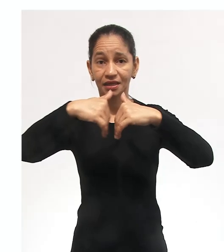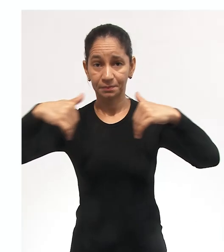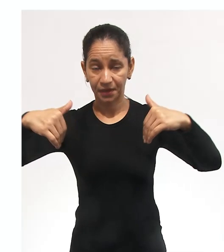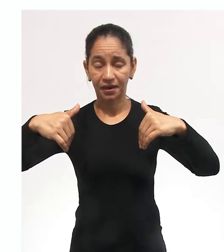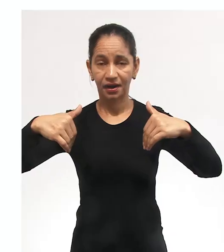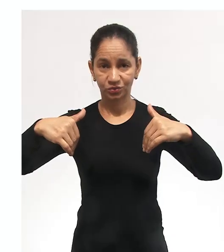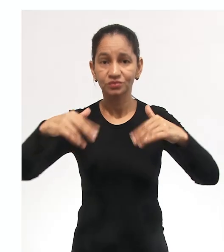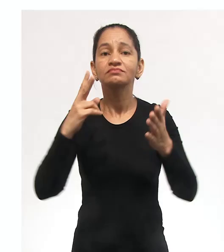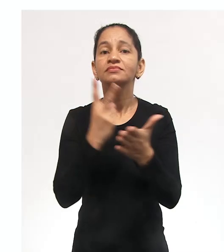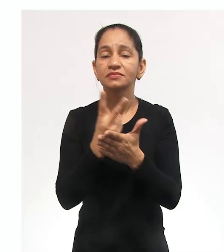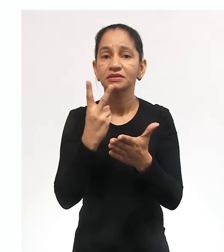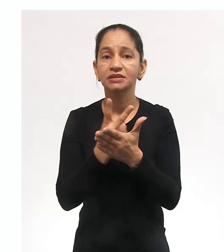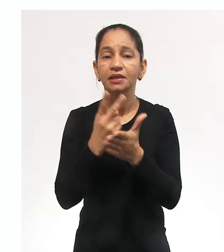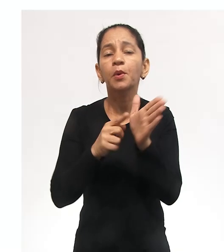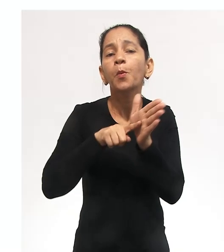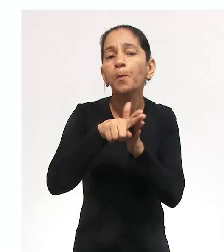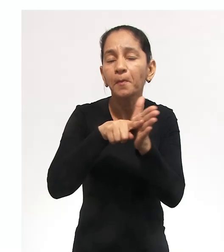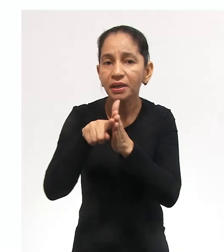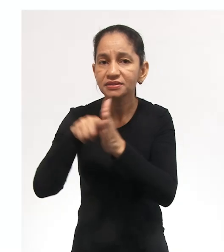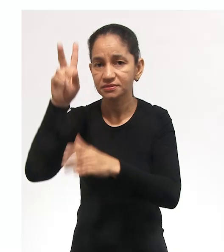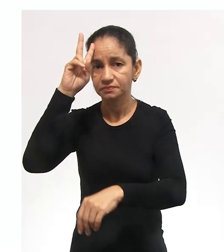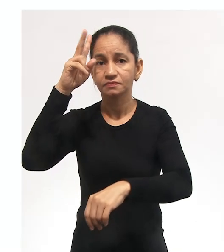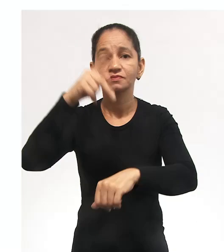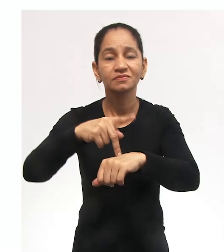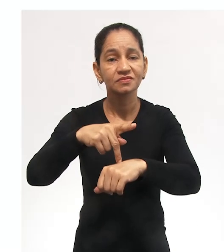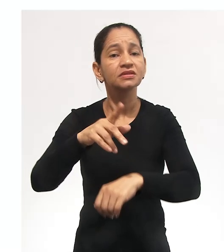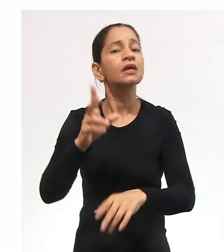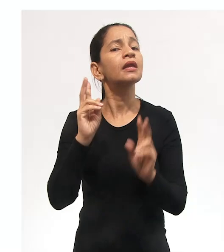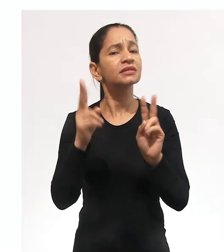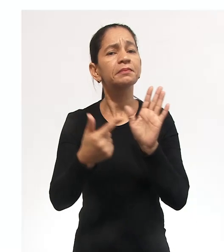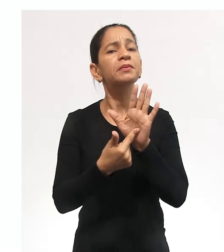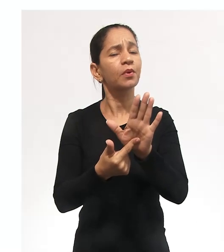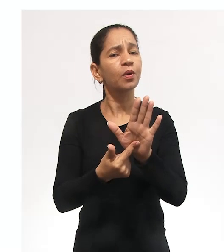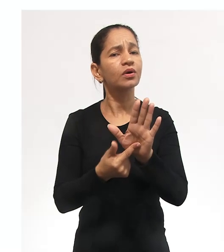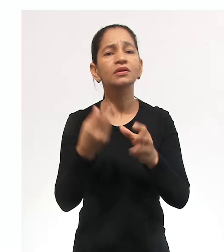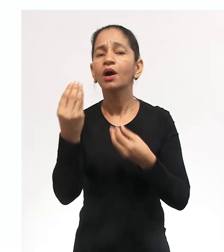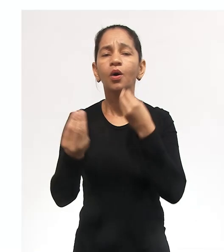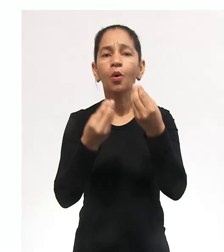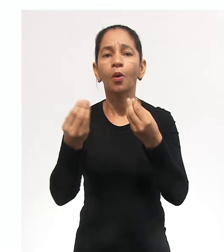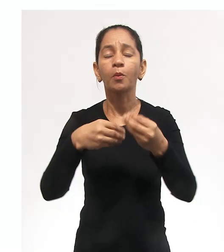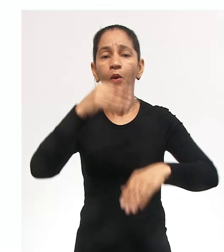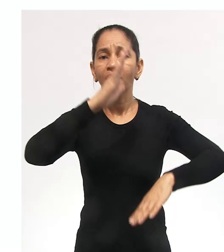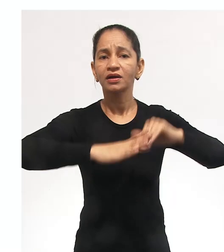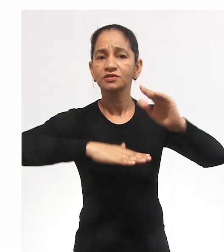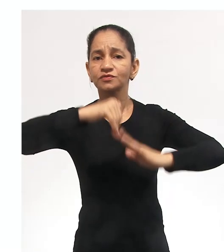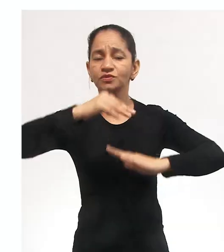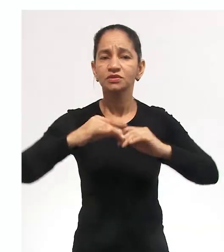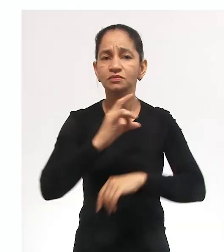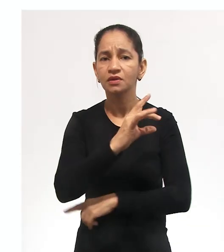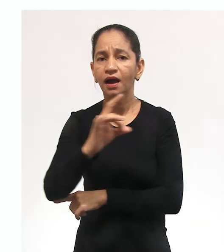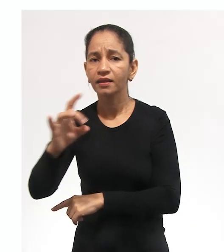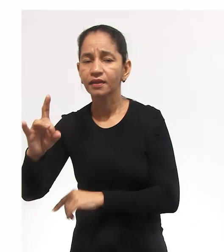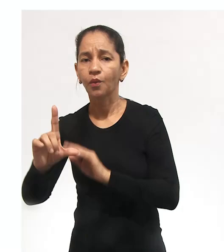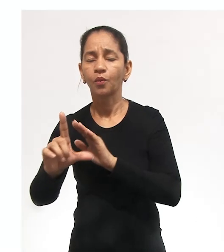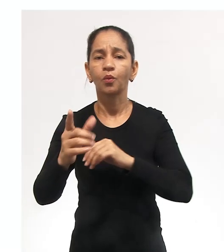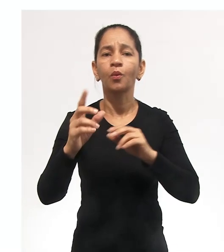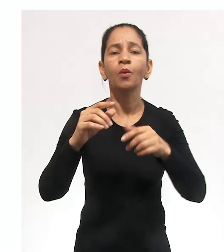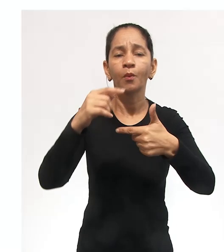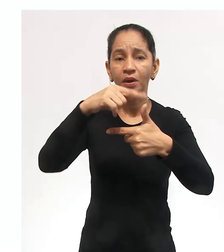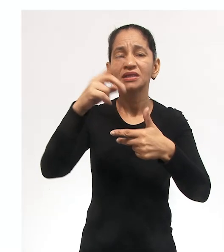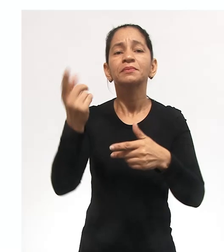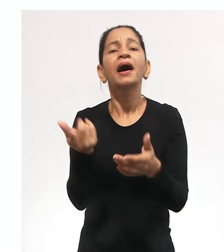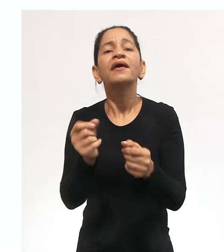Em Montesquieu. Tá? É importante lembrar do Montesquieu, que ele vem aqui, ó, explica que as funções de editar normas,